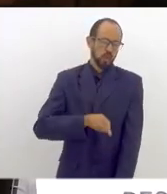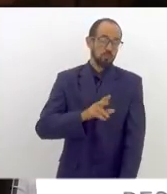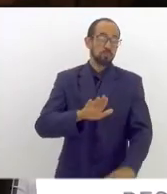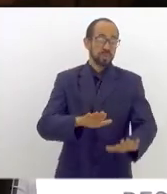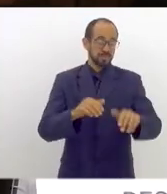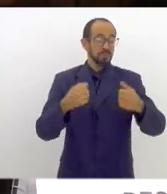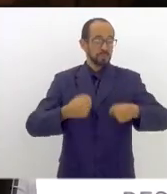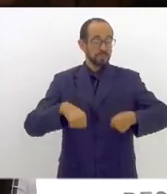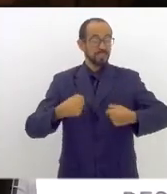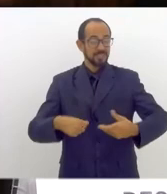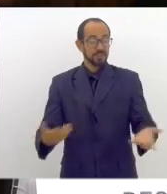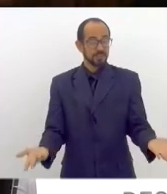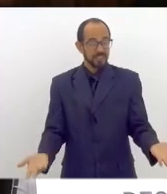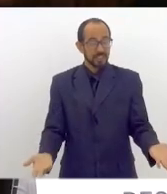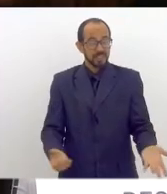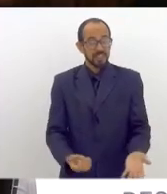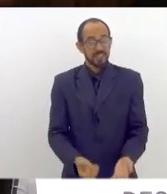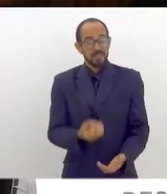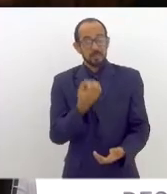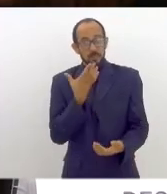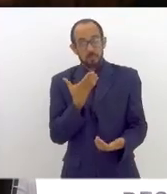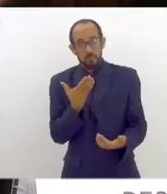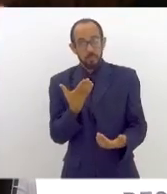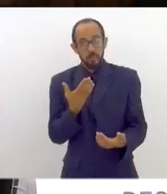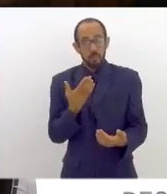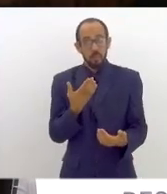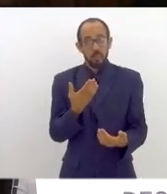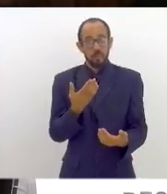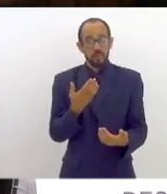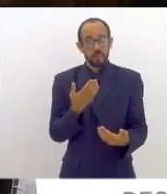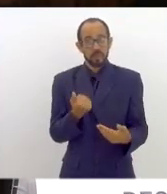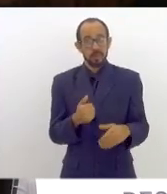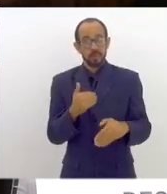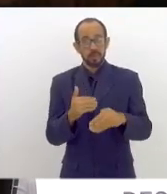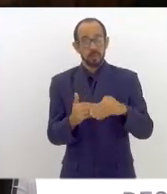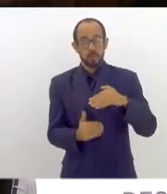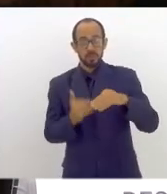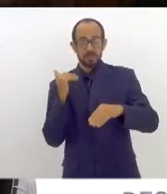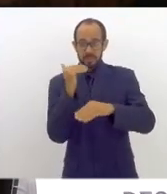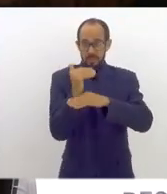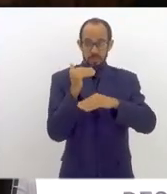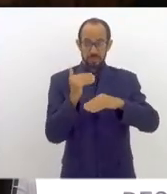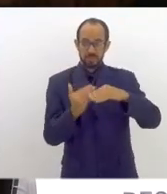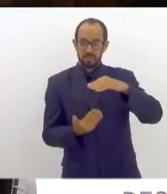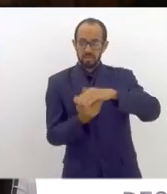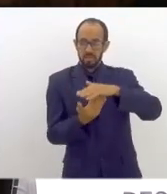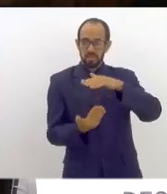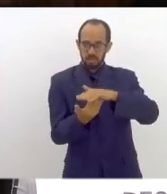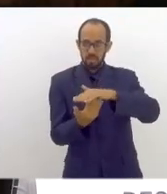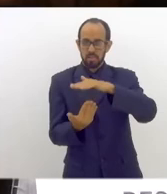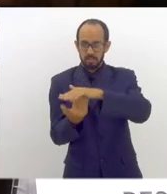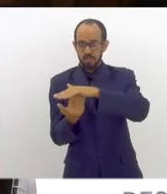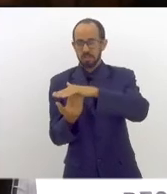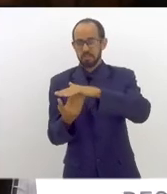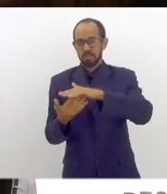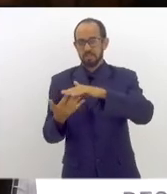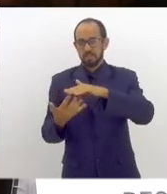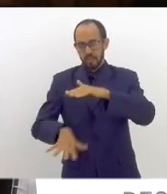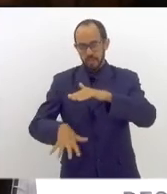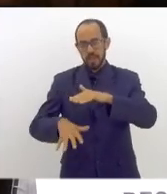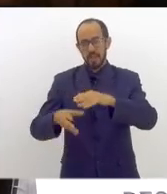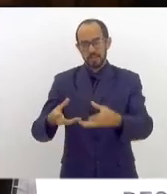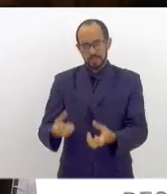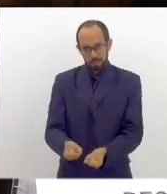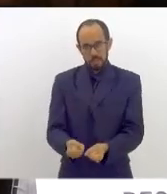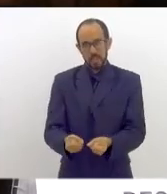porque que bom que eu eu trapacei aquela barreira de querer receber os